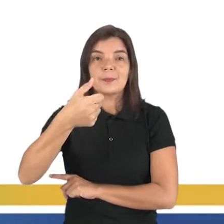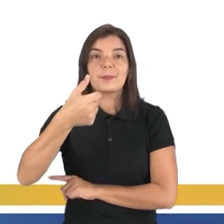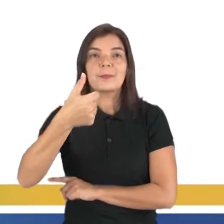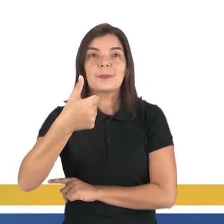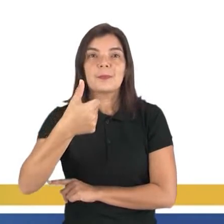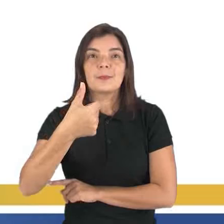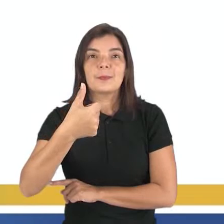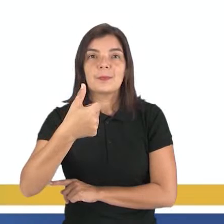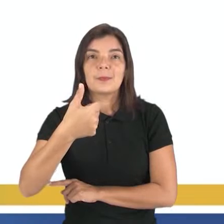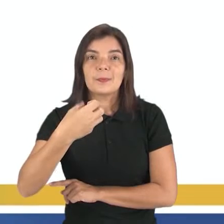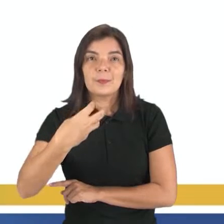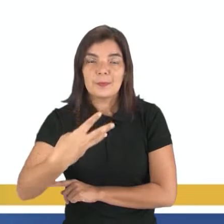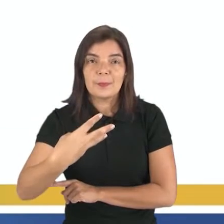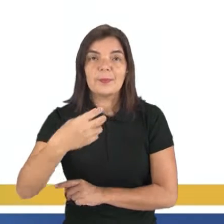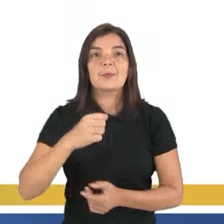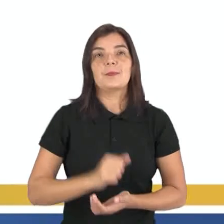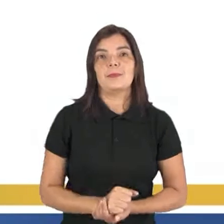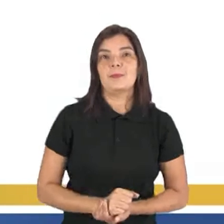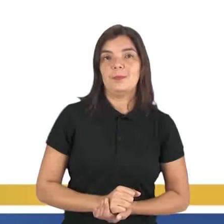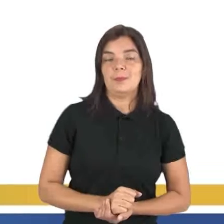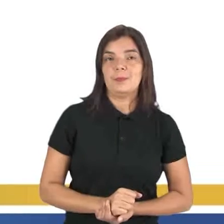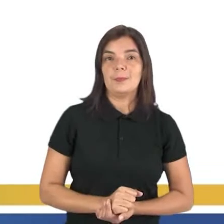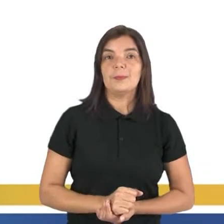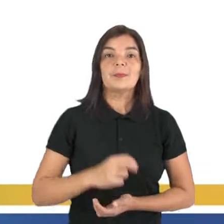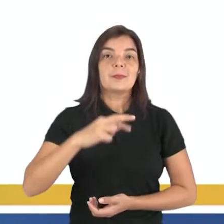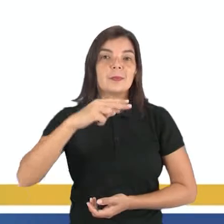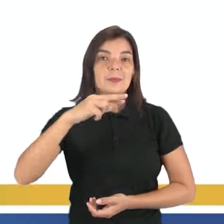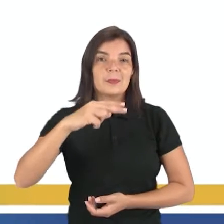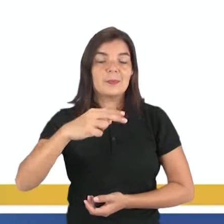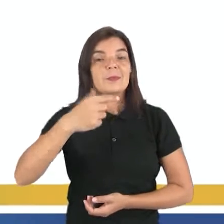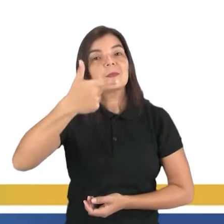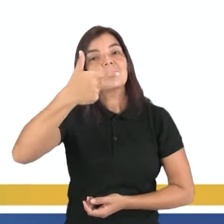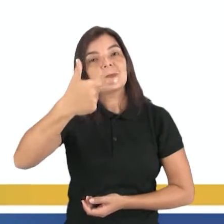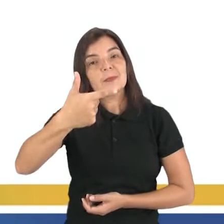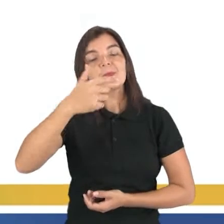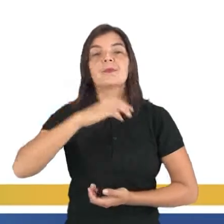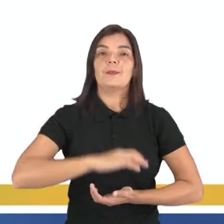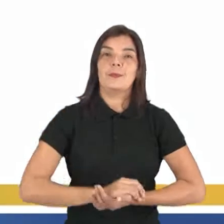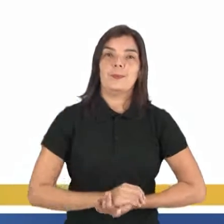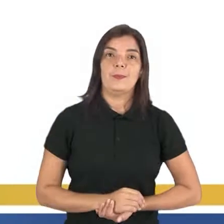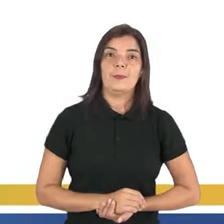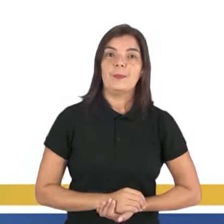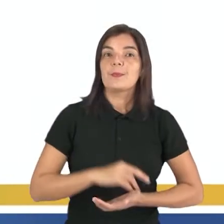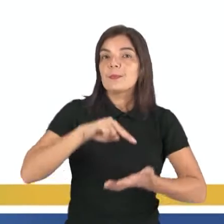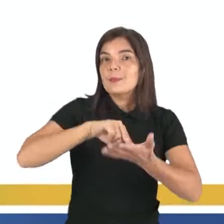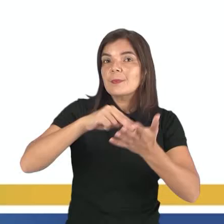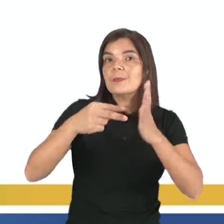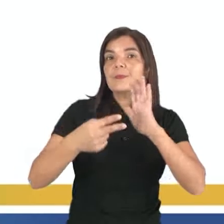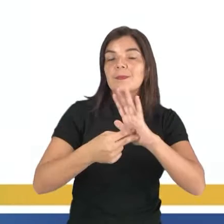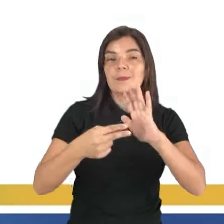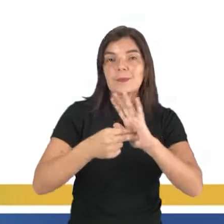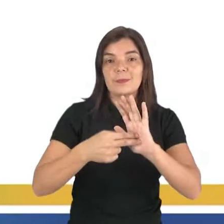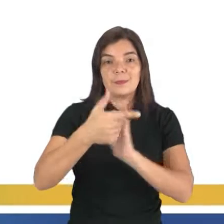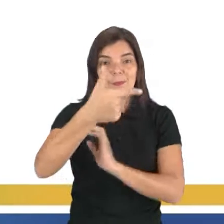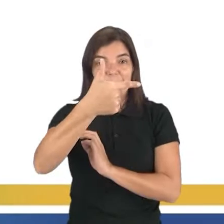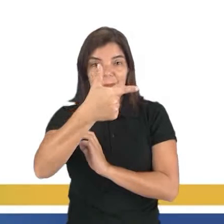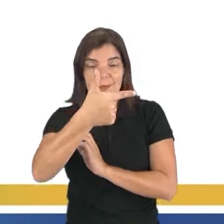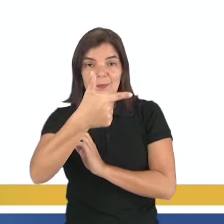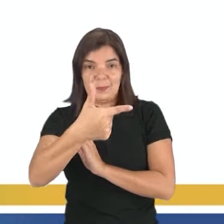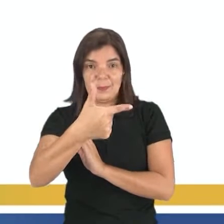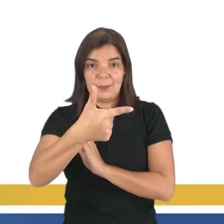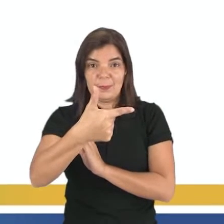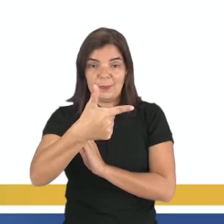6. Então fica menos 6 sobre menos 3. Fazendo a continha, fica 2. Ou seja, o gráfico de